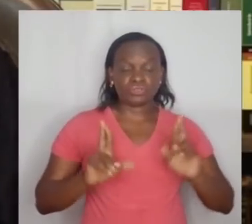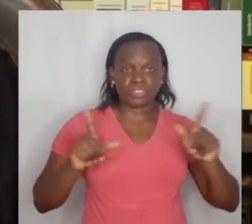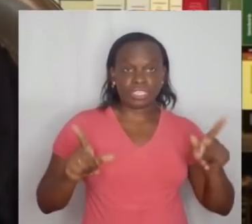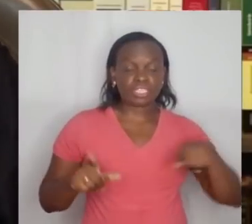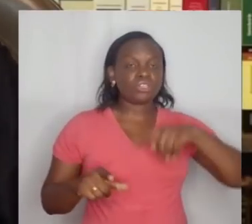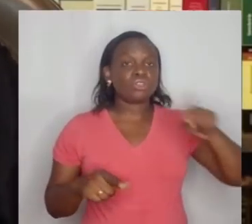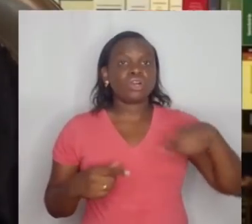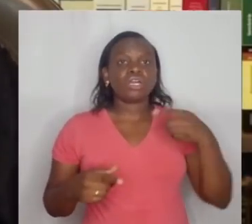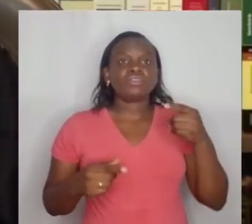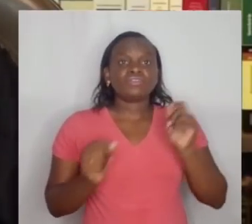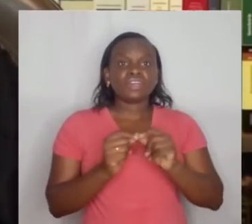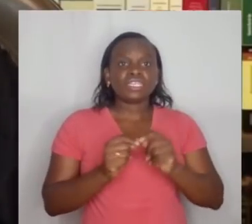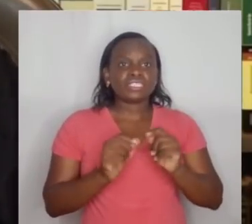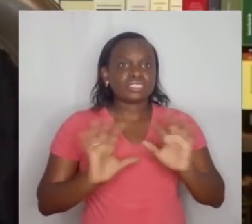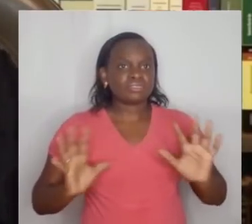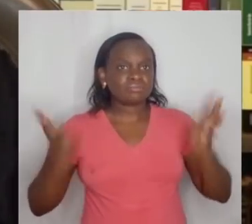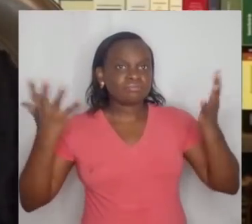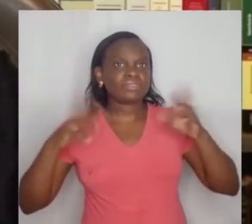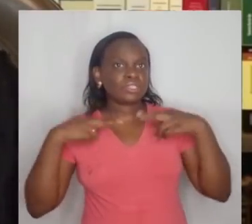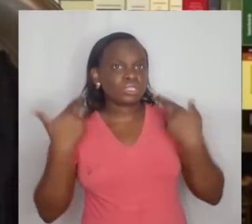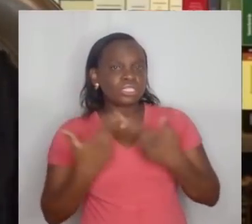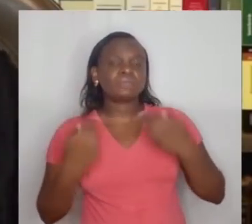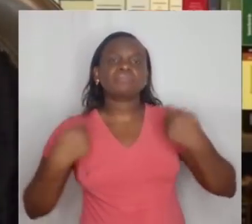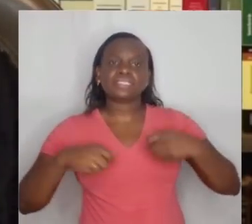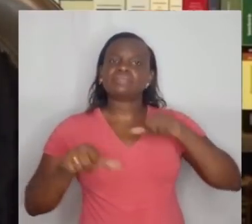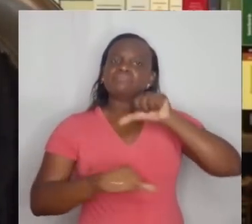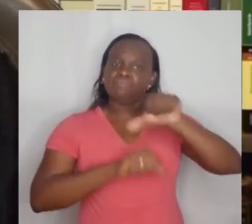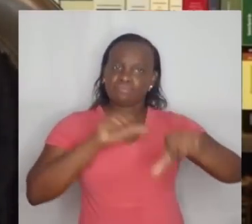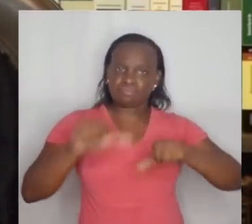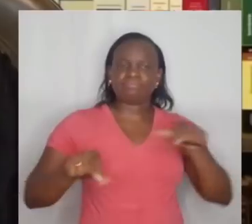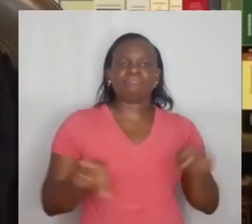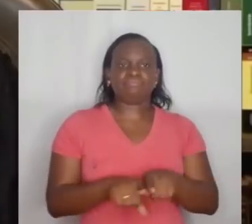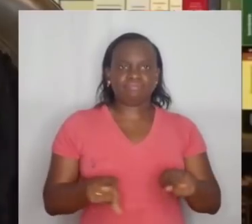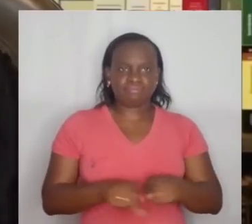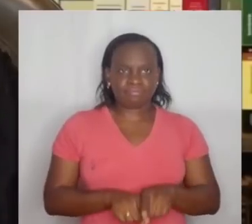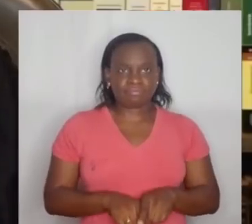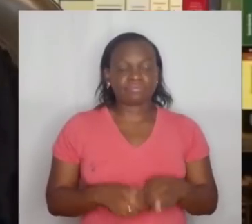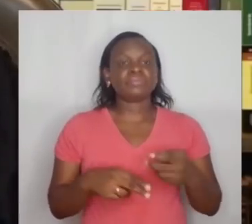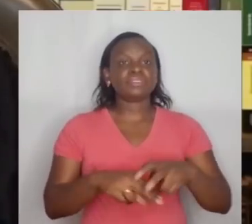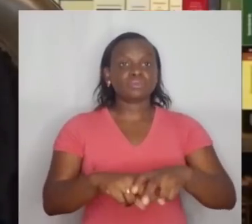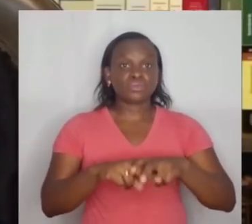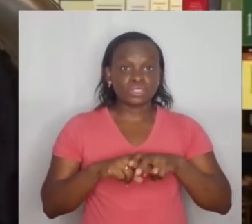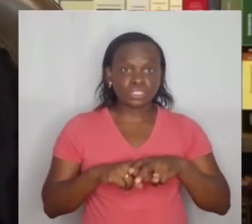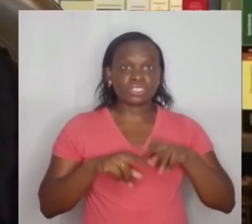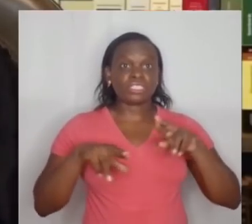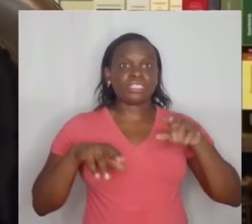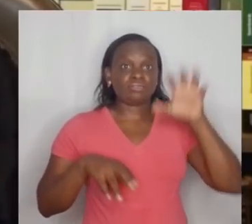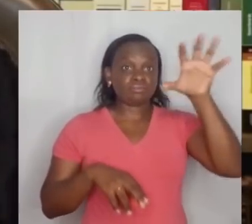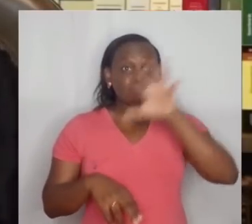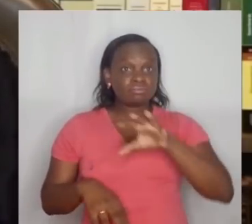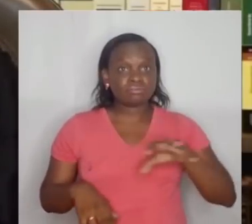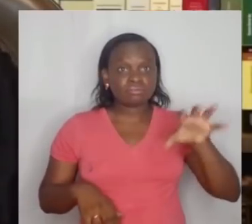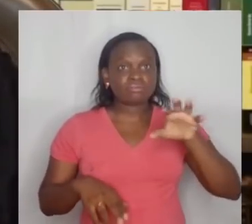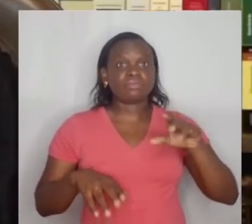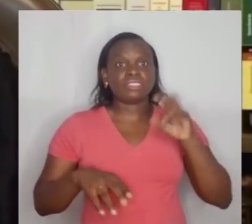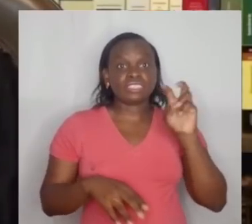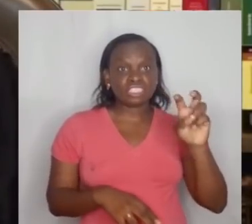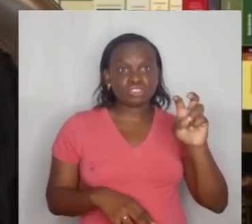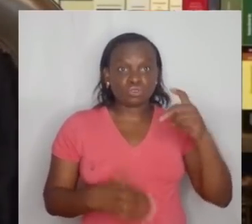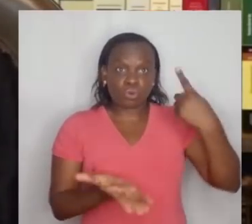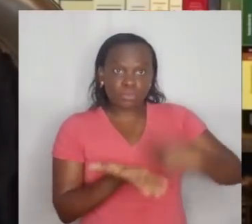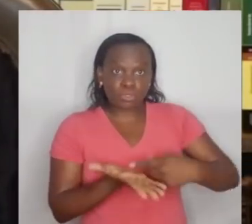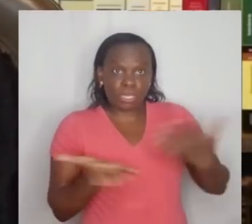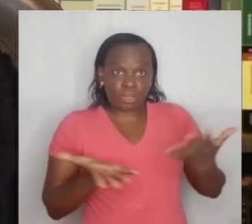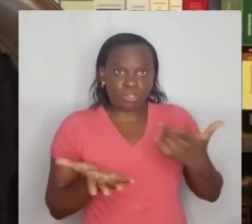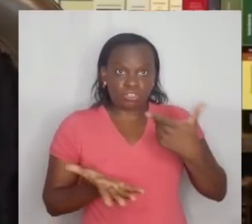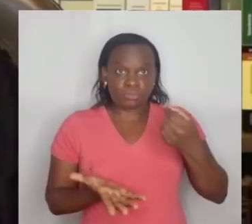diferente, nossa forma de fazer eventos também teve que ser reconfigurada. Com isso, as 5 regionais agendadas